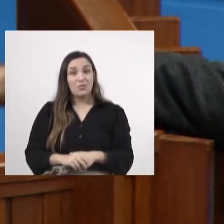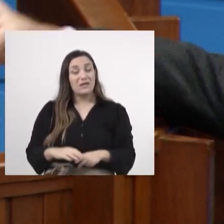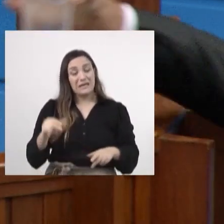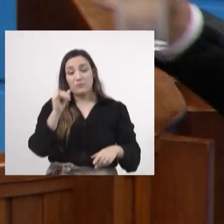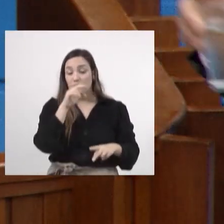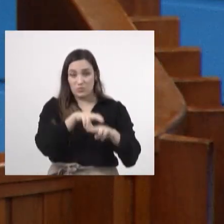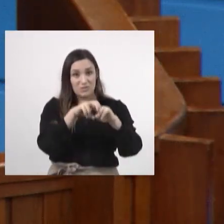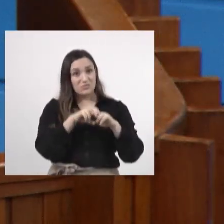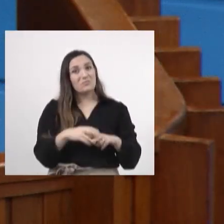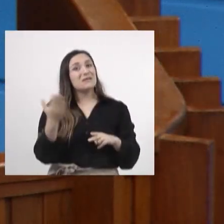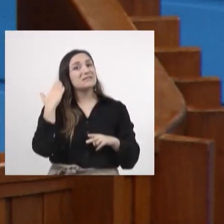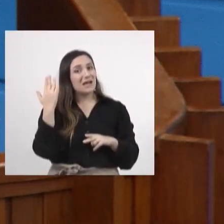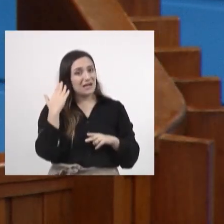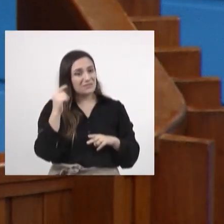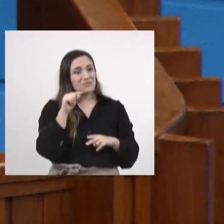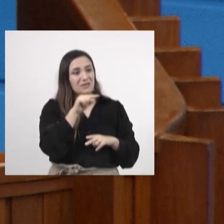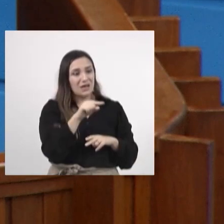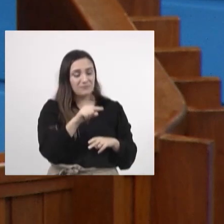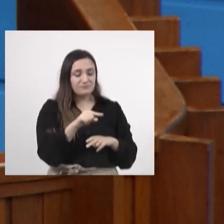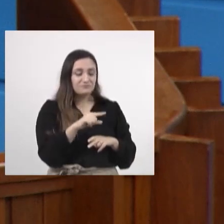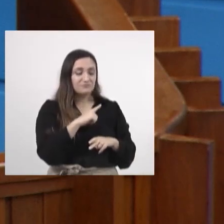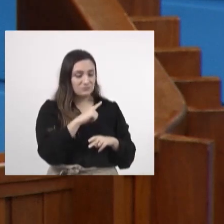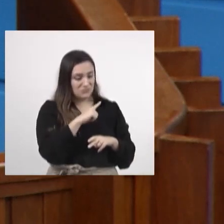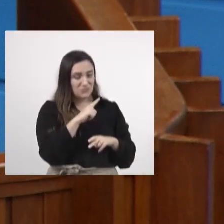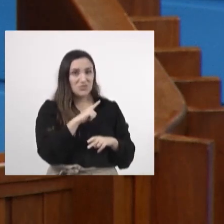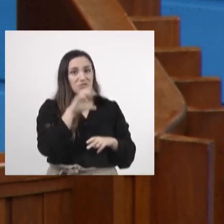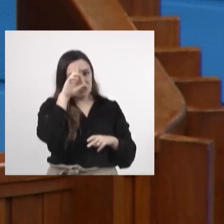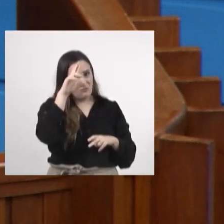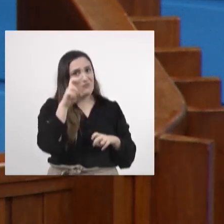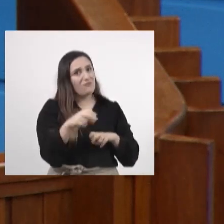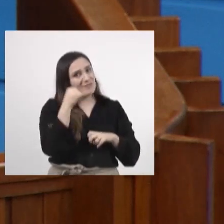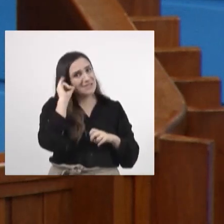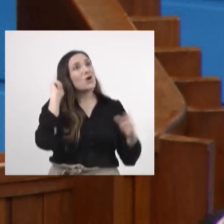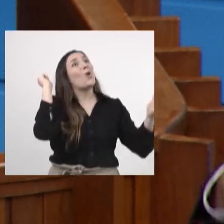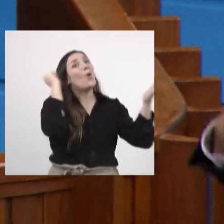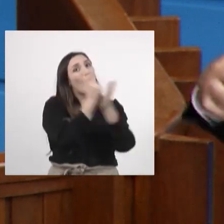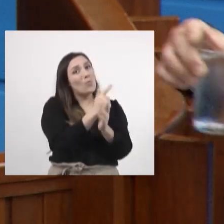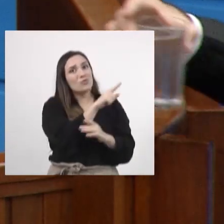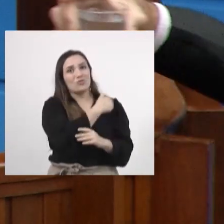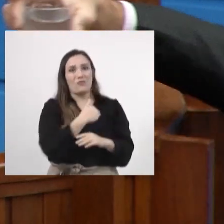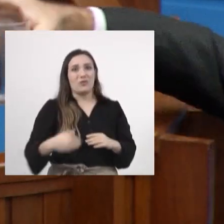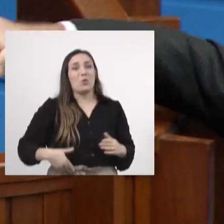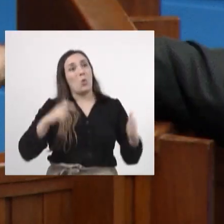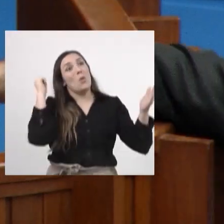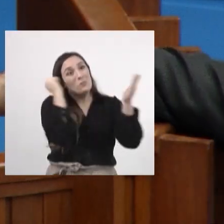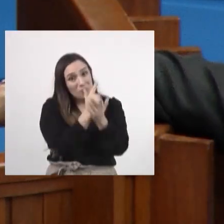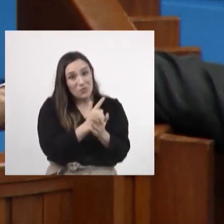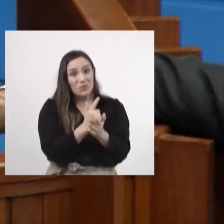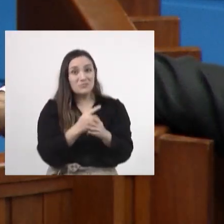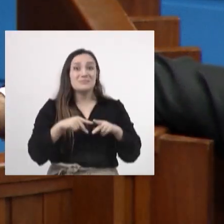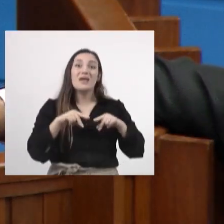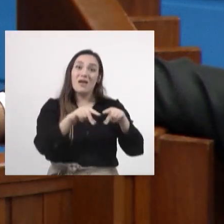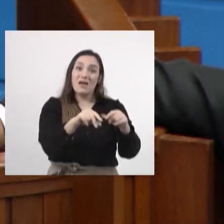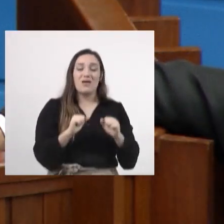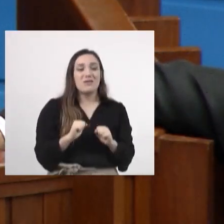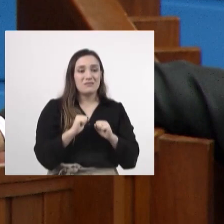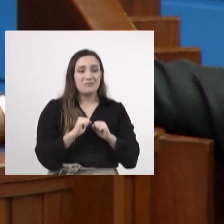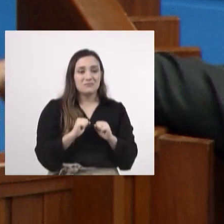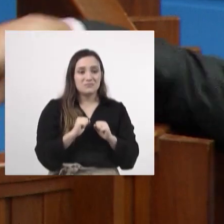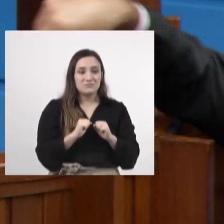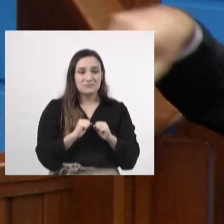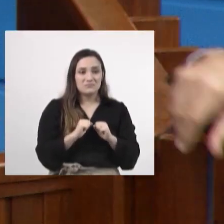dinheiro, na época, pelo valor do hectare. Então, assim como o Estado titulou